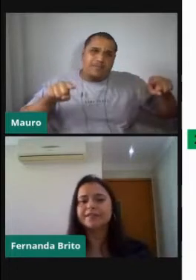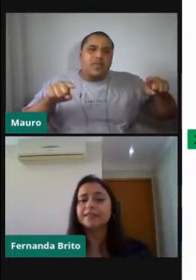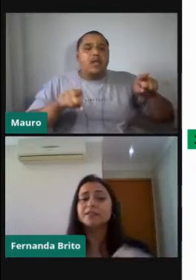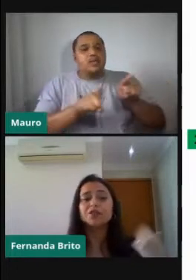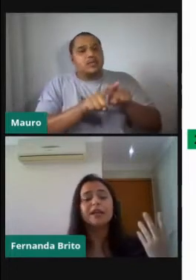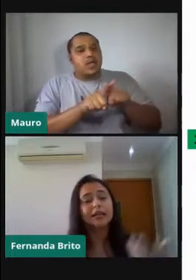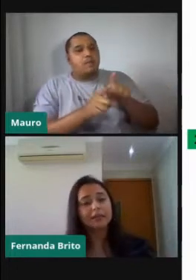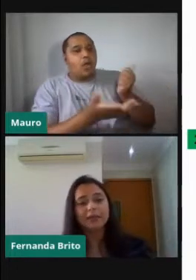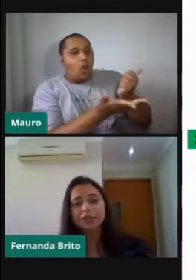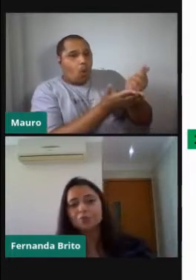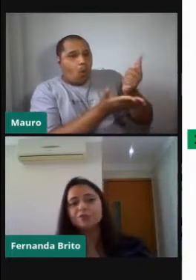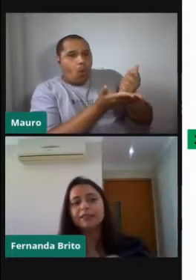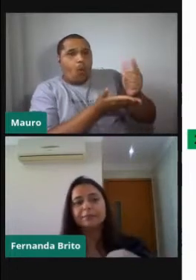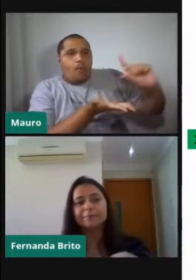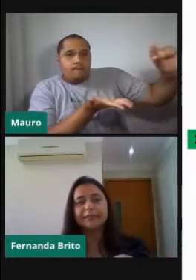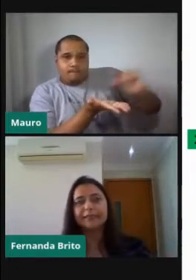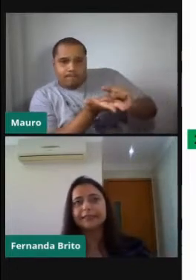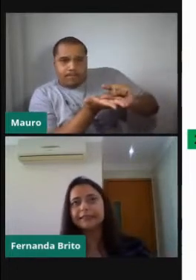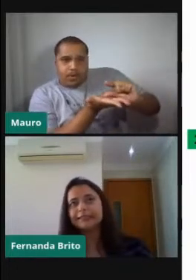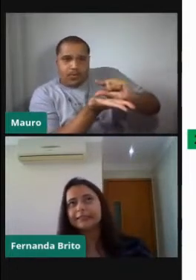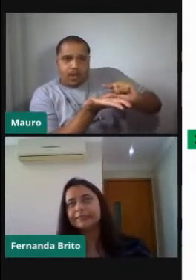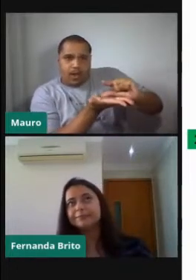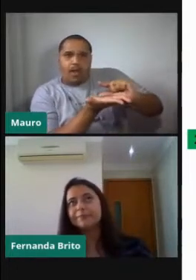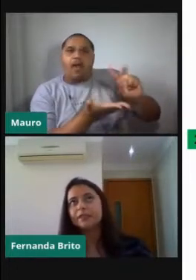aquisição das vacinas, e mesmo